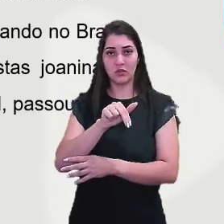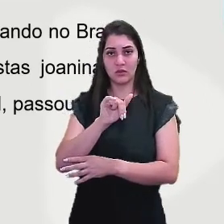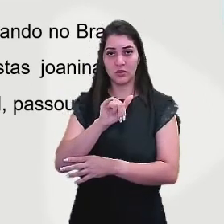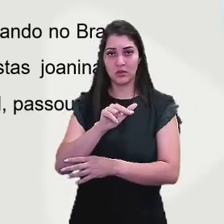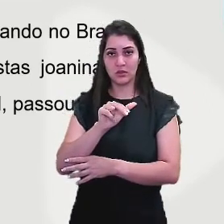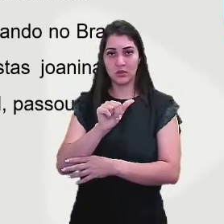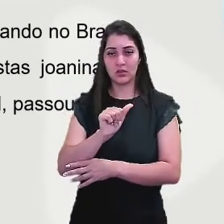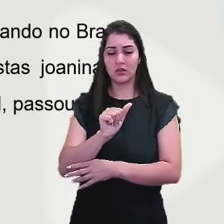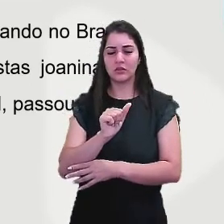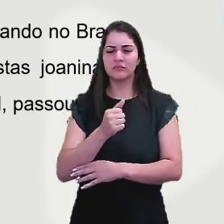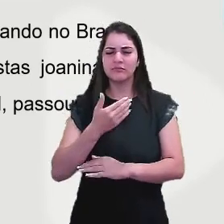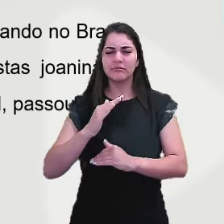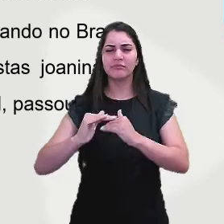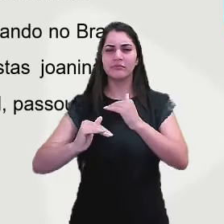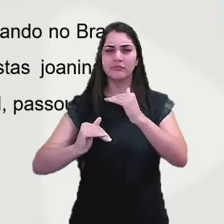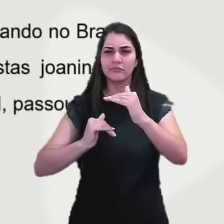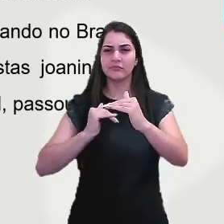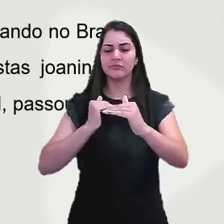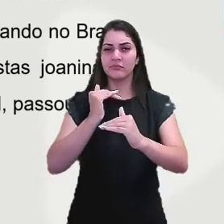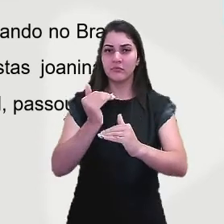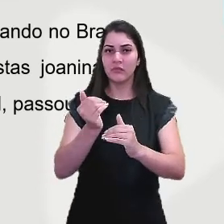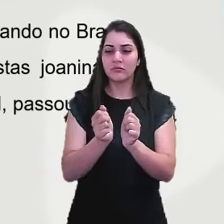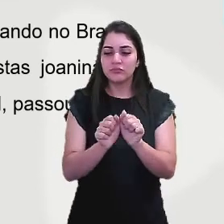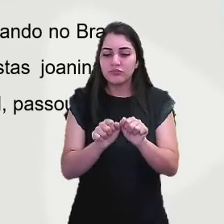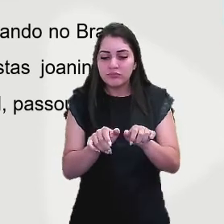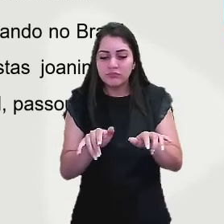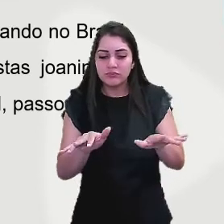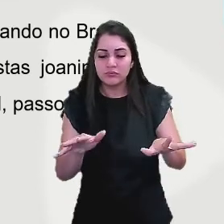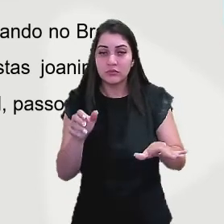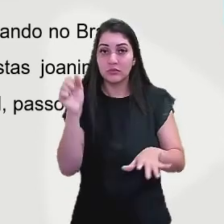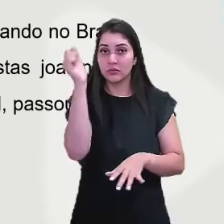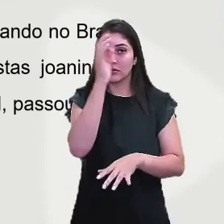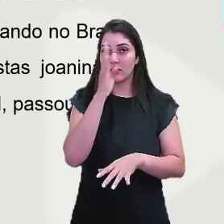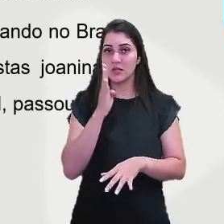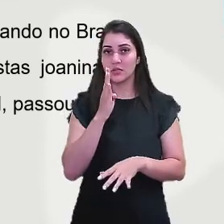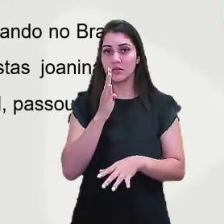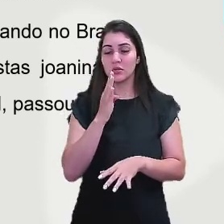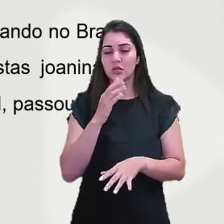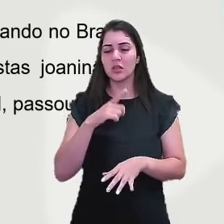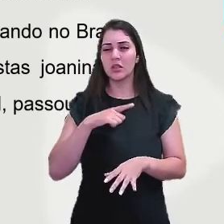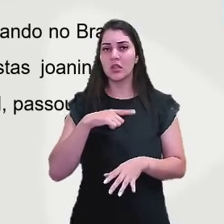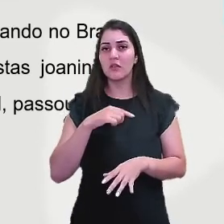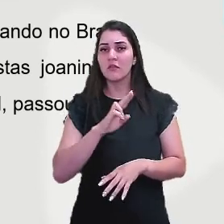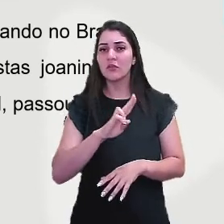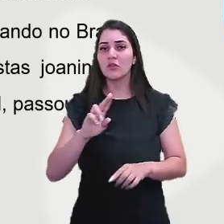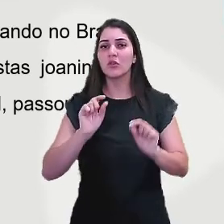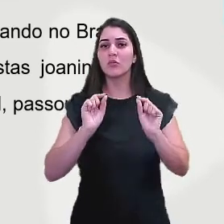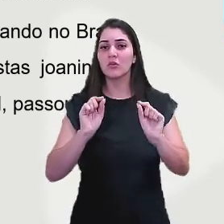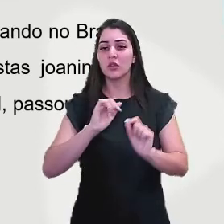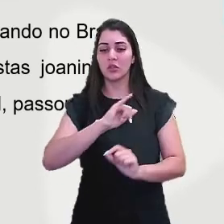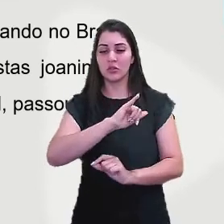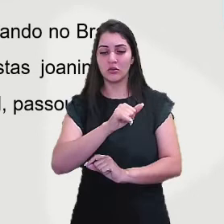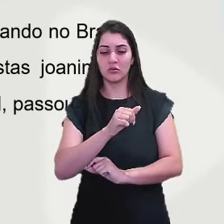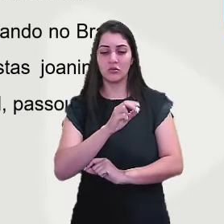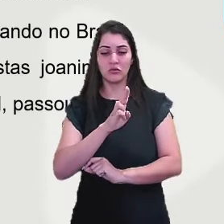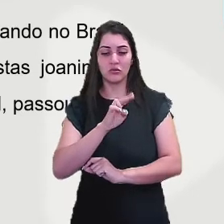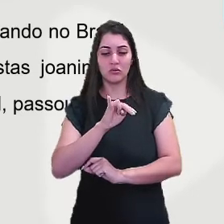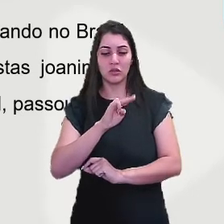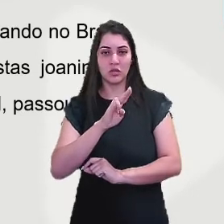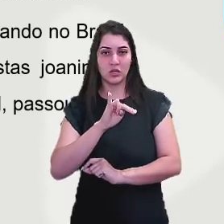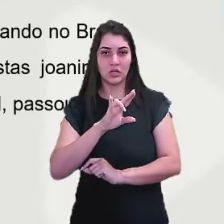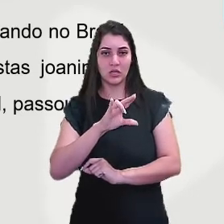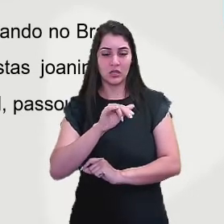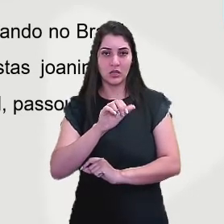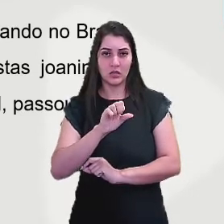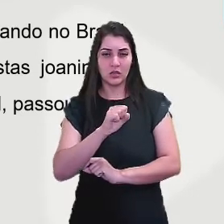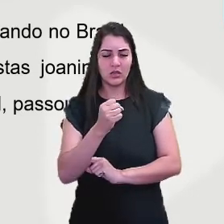conforme foi passando o tempo e se difundindo no Brasil, passou a ser chamada de juninas. Veja